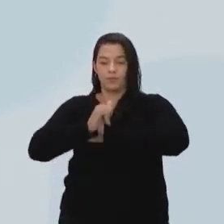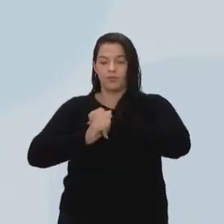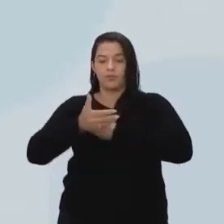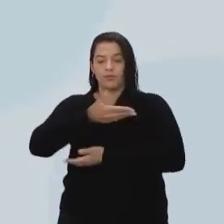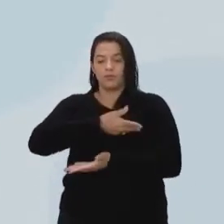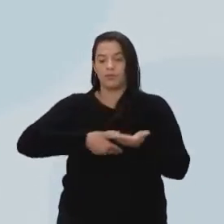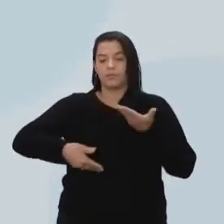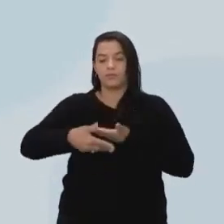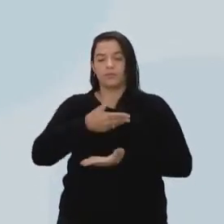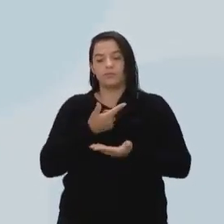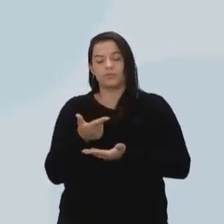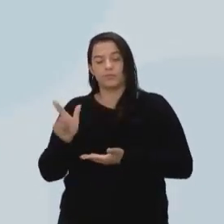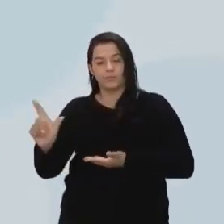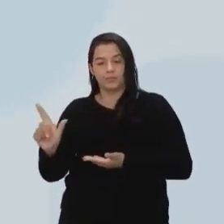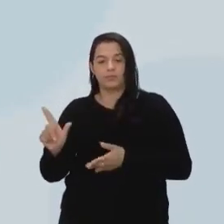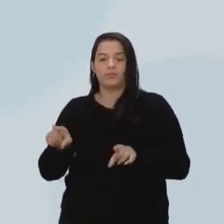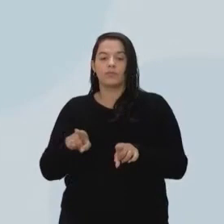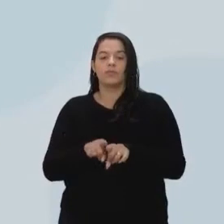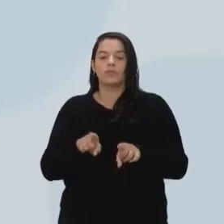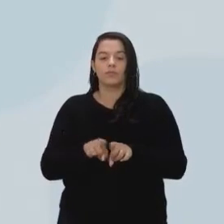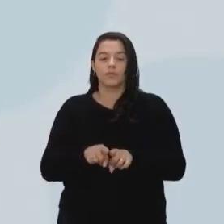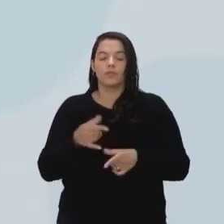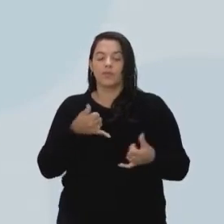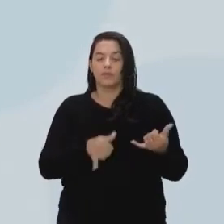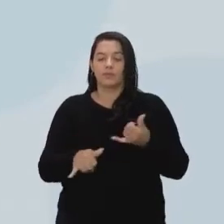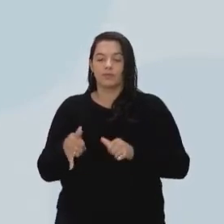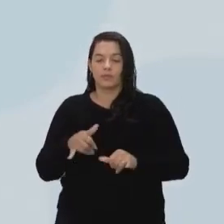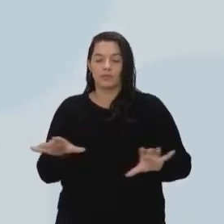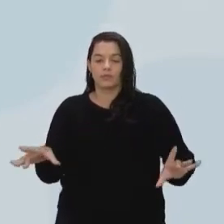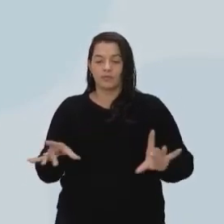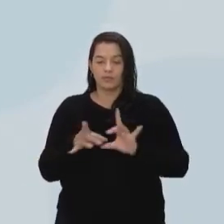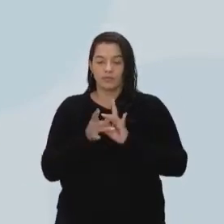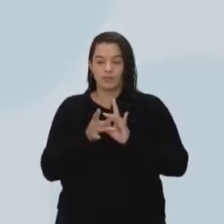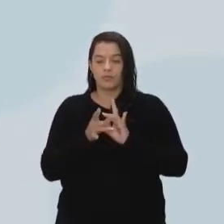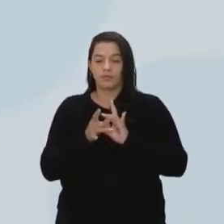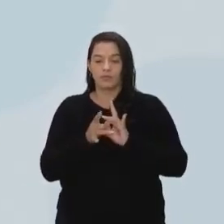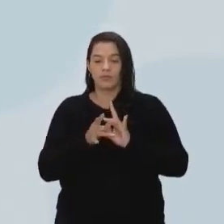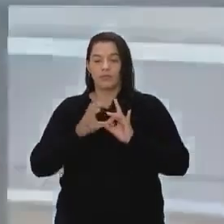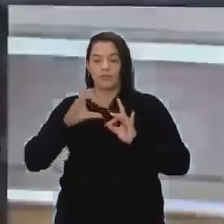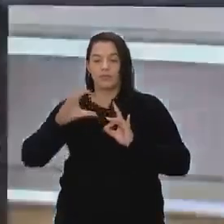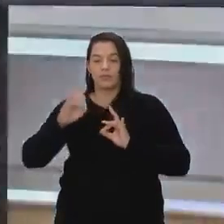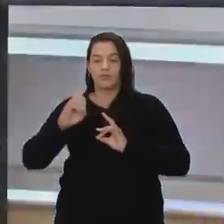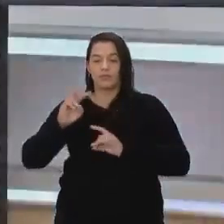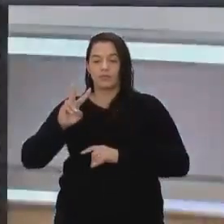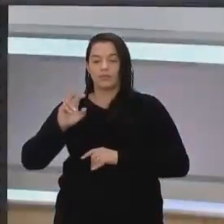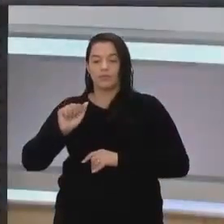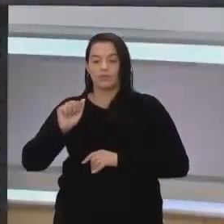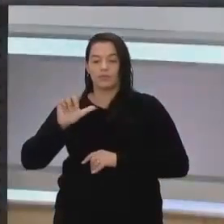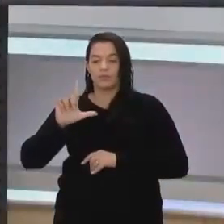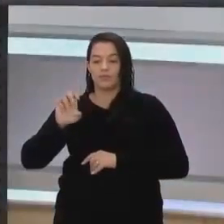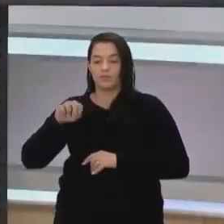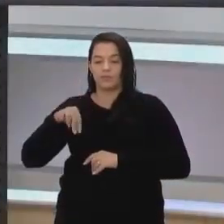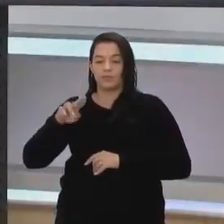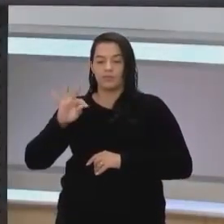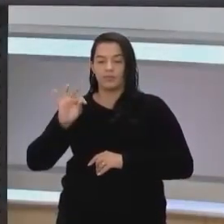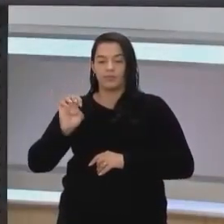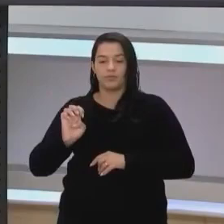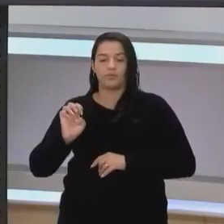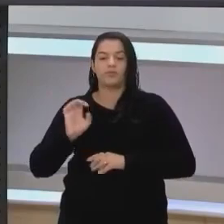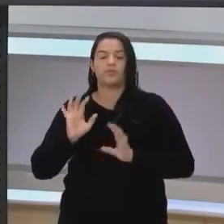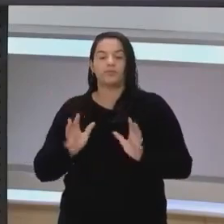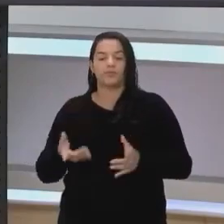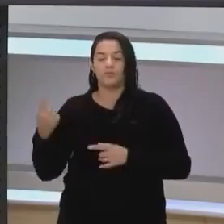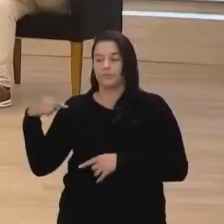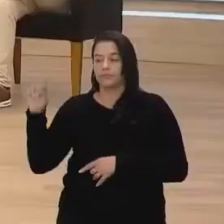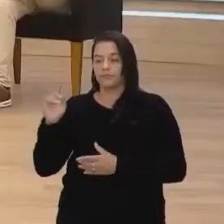de outro átomo, é chamado quimicamente de ligação covalente. Isso a gente já abordou também nas aulas anteriores.